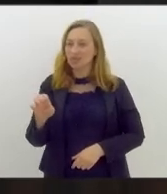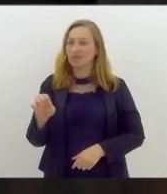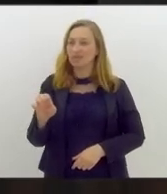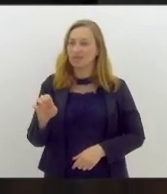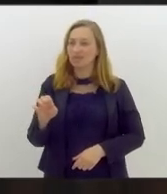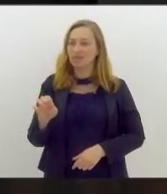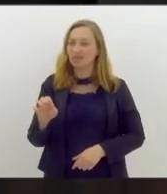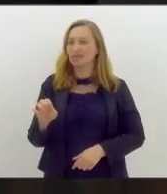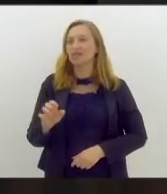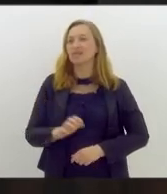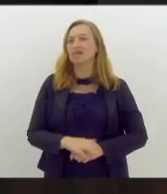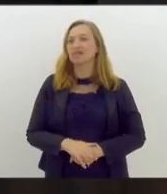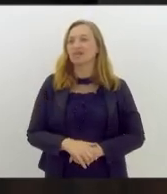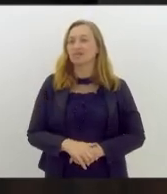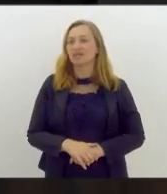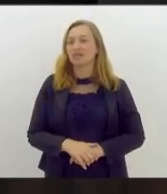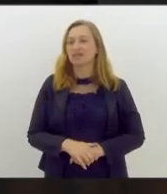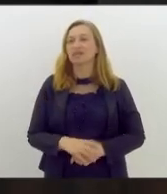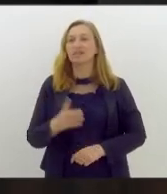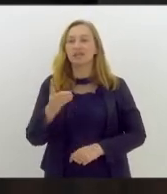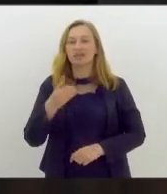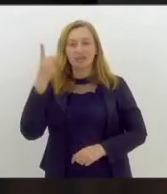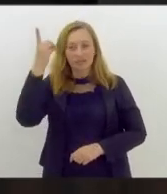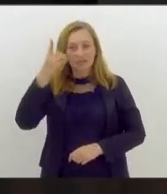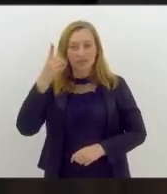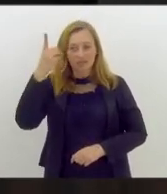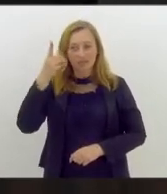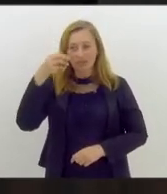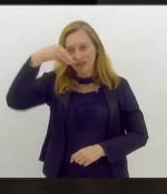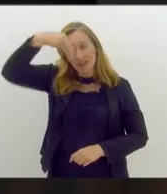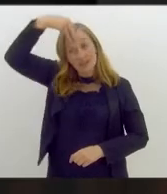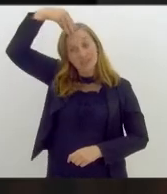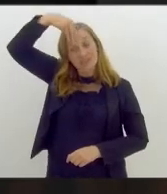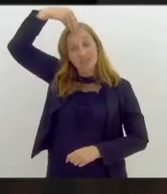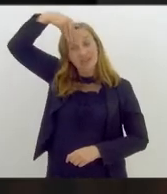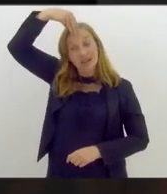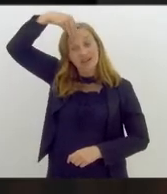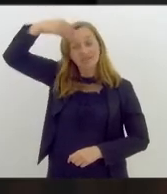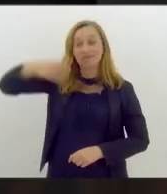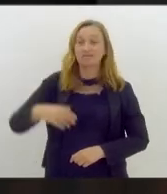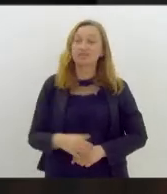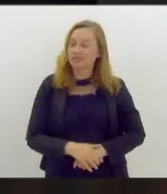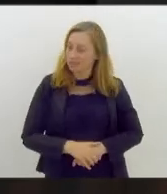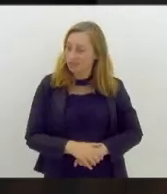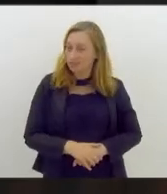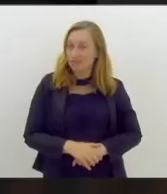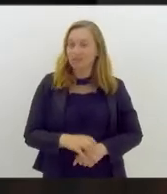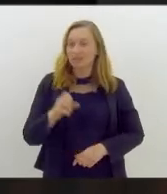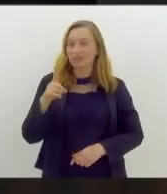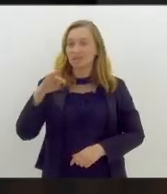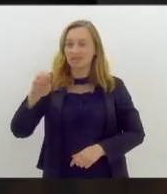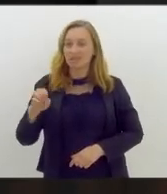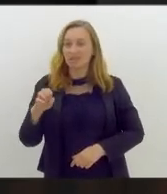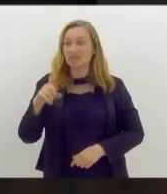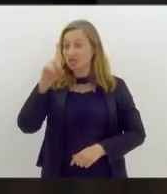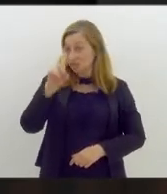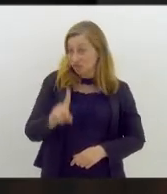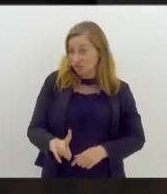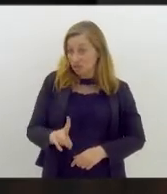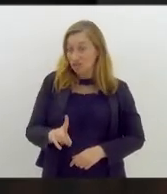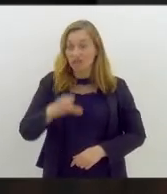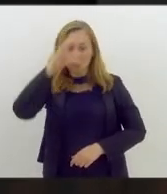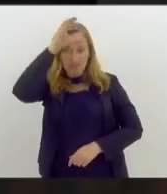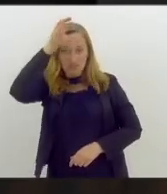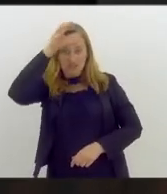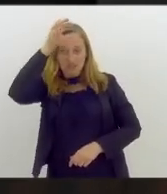Freitas Abrantes e Silva, advogado e sobrinho, Dilma Sinegue Correia Neto, diretora, tia